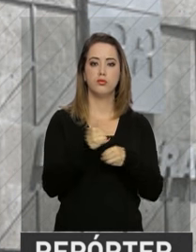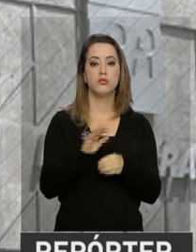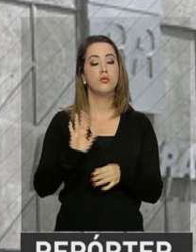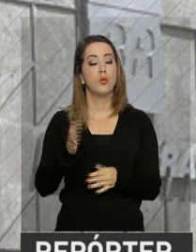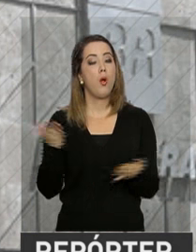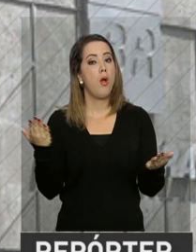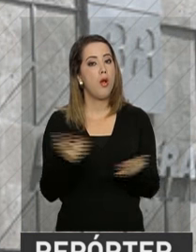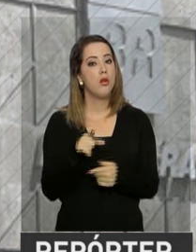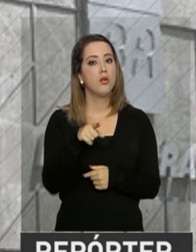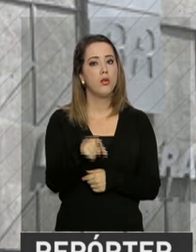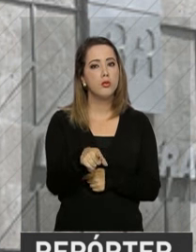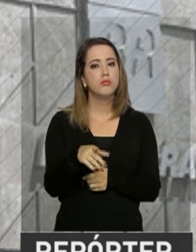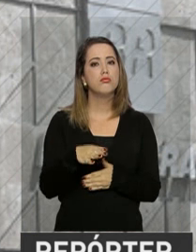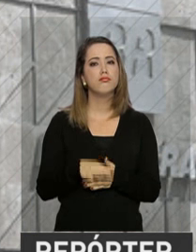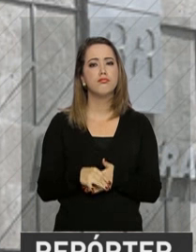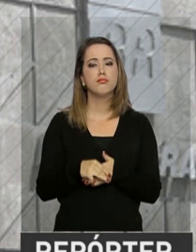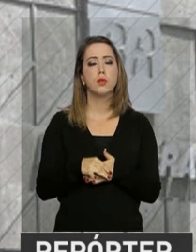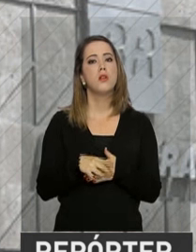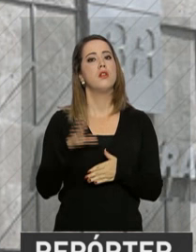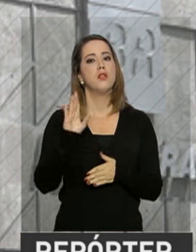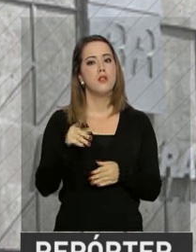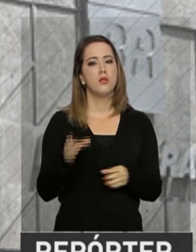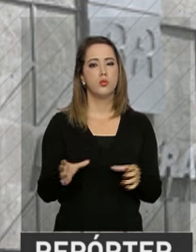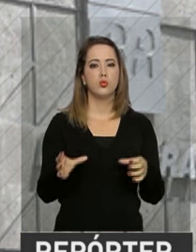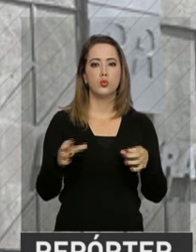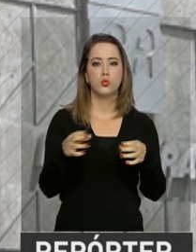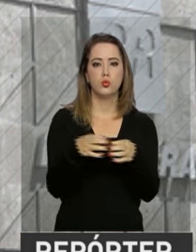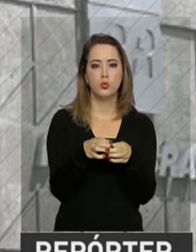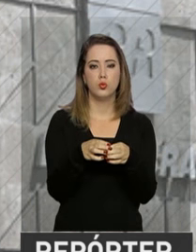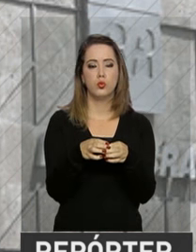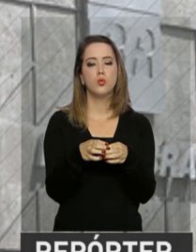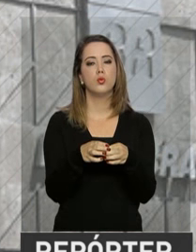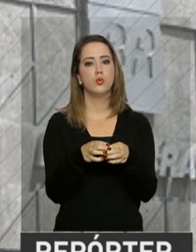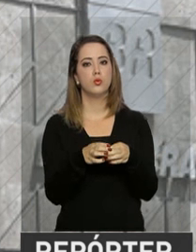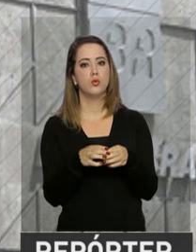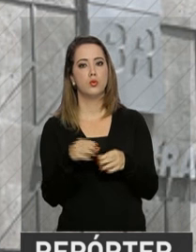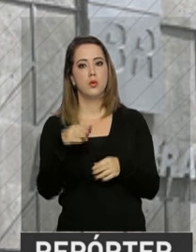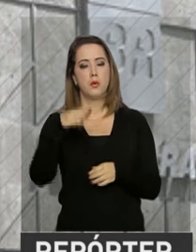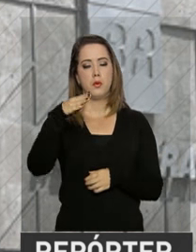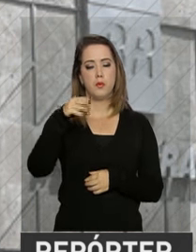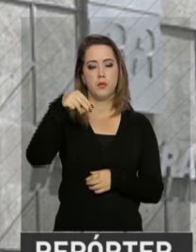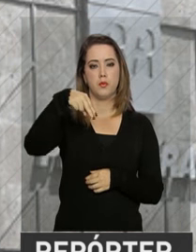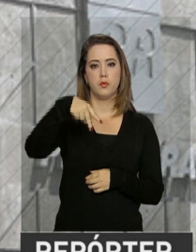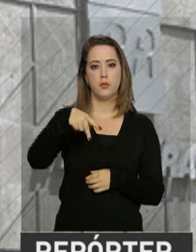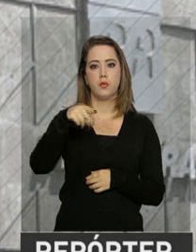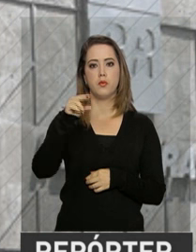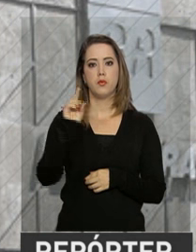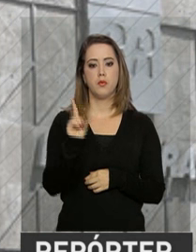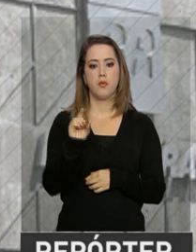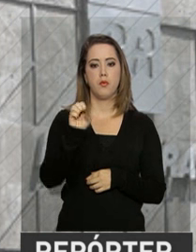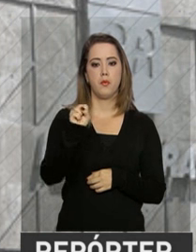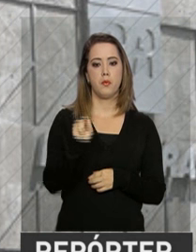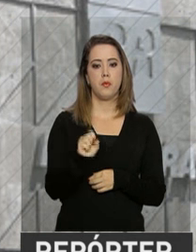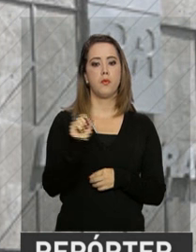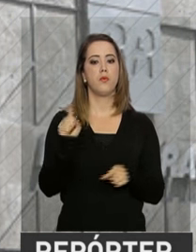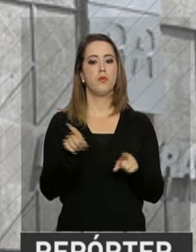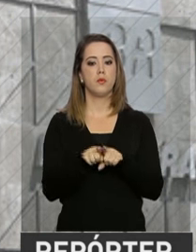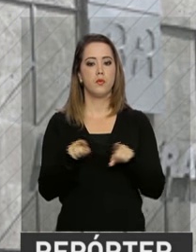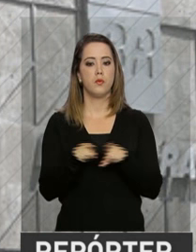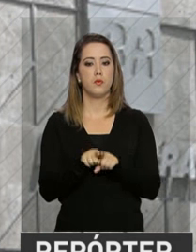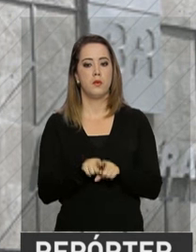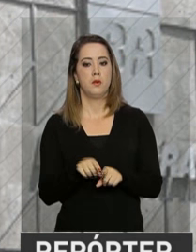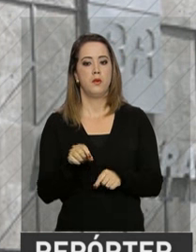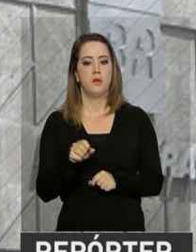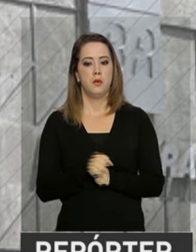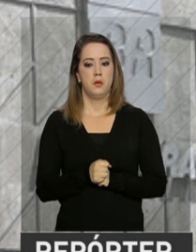é membro do Conselho da SBR Global, além de ser sócio-diretor do grupo de empresas Prada de Consultoria e